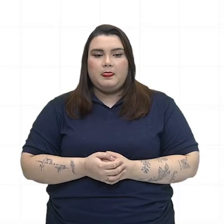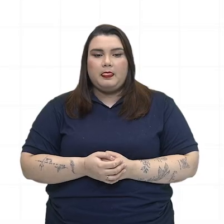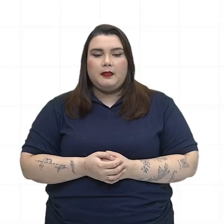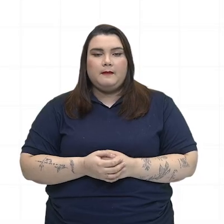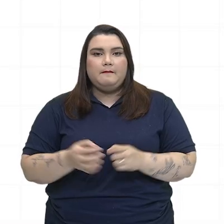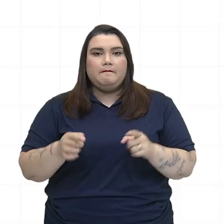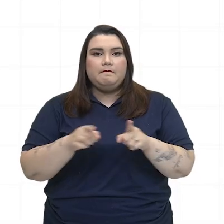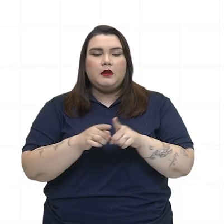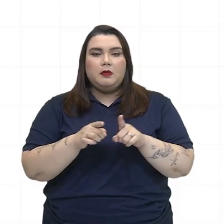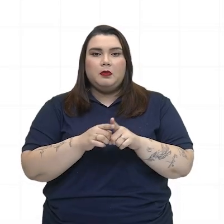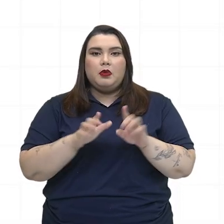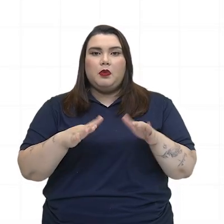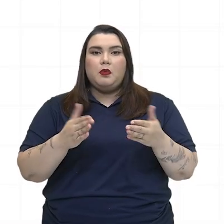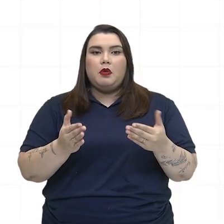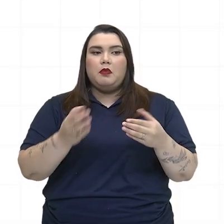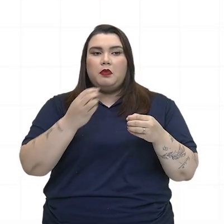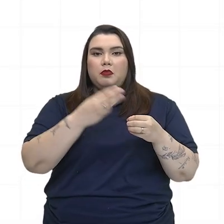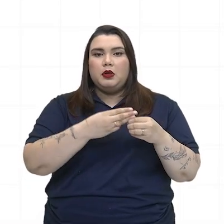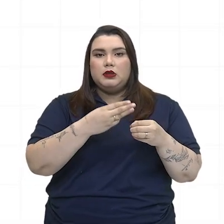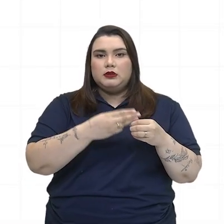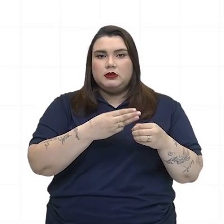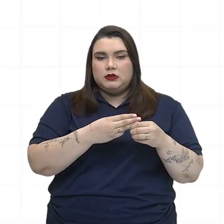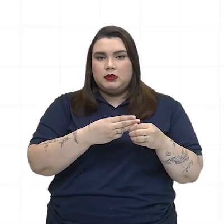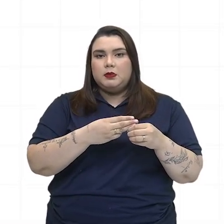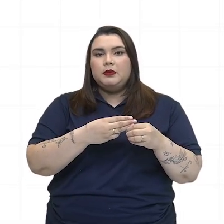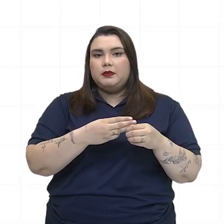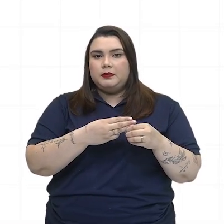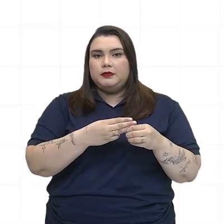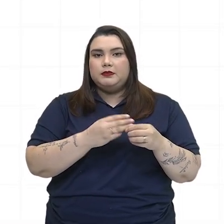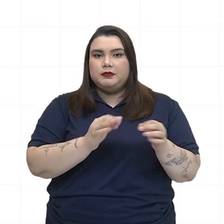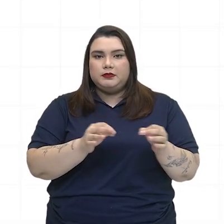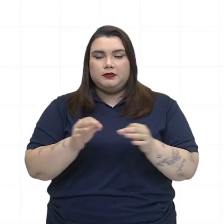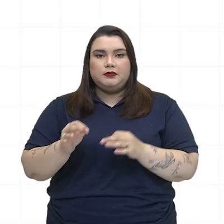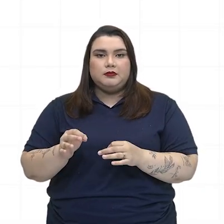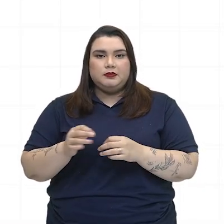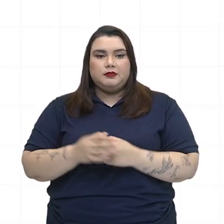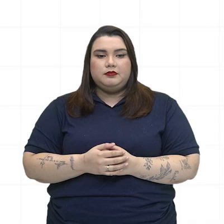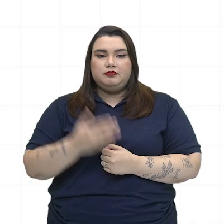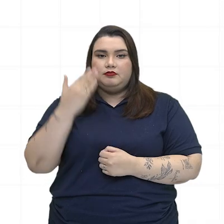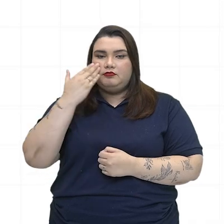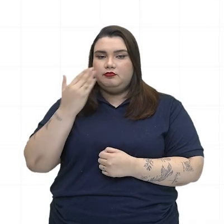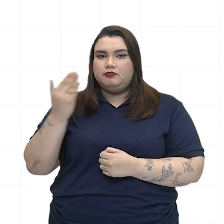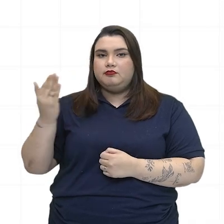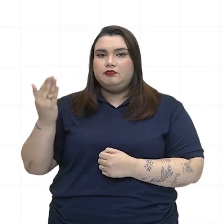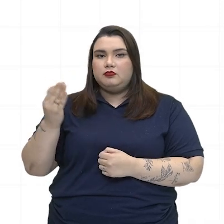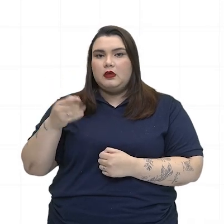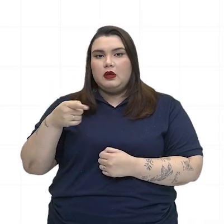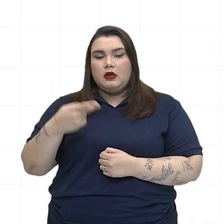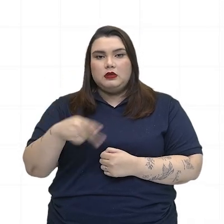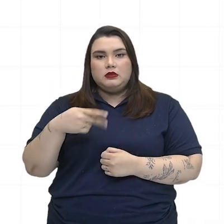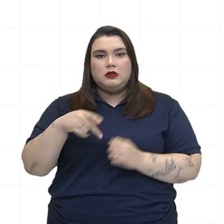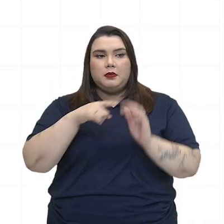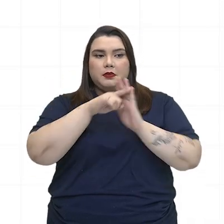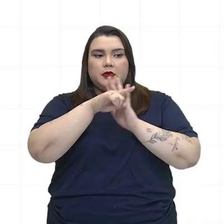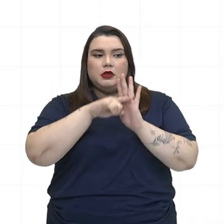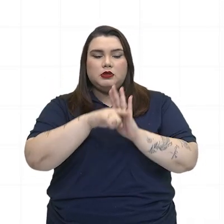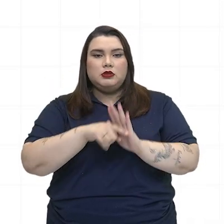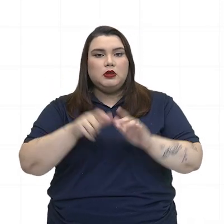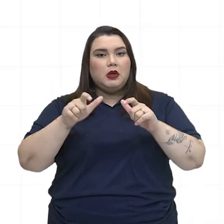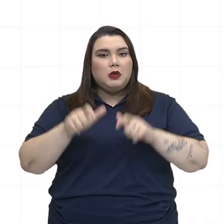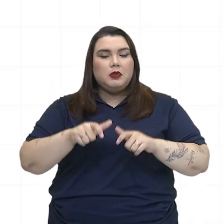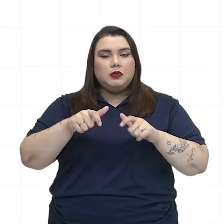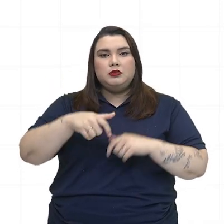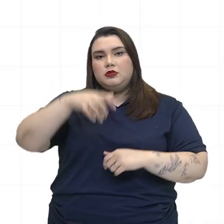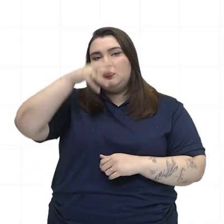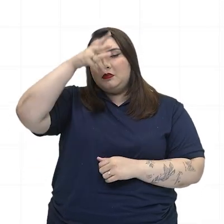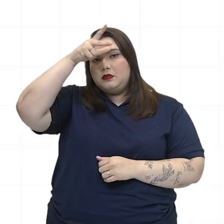o município, a cidade na qual foi realizada. No nosso caso aqui, essa pesquisa foi realizada em